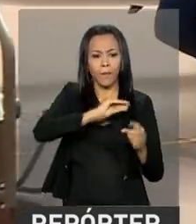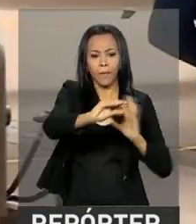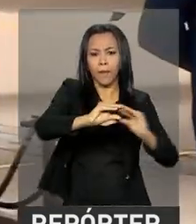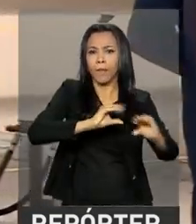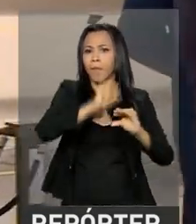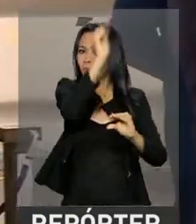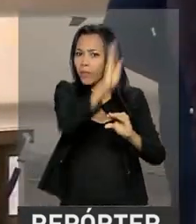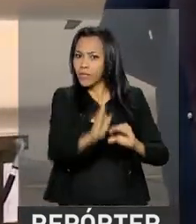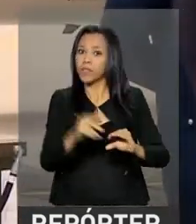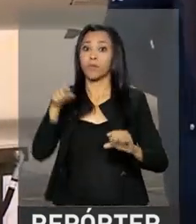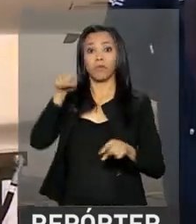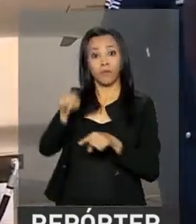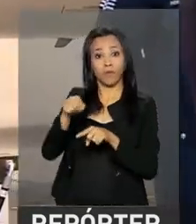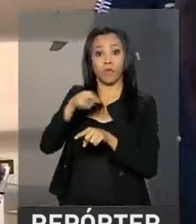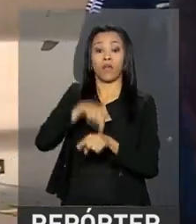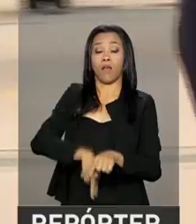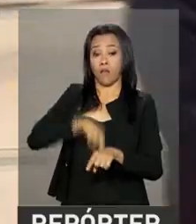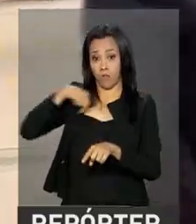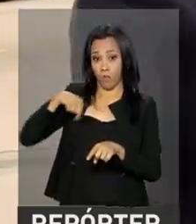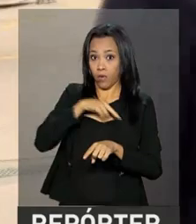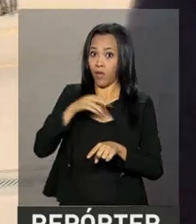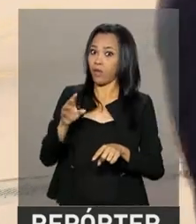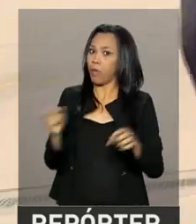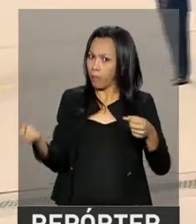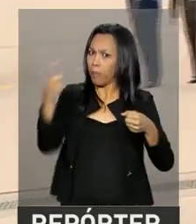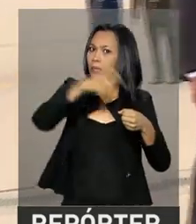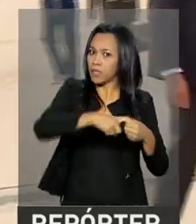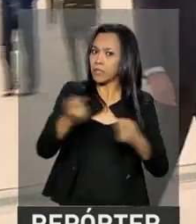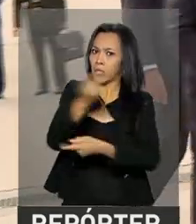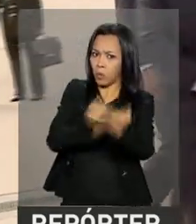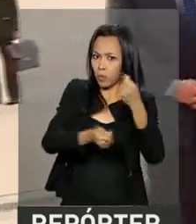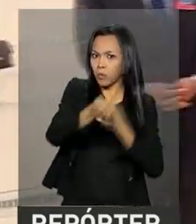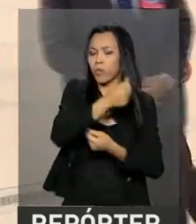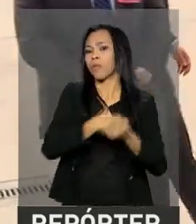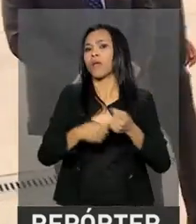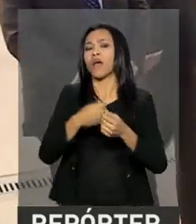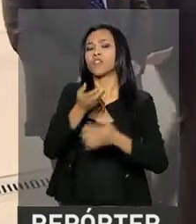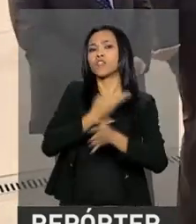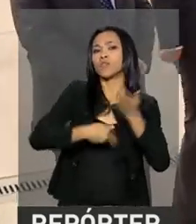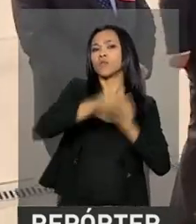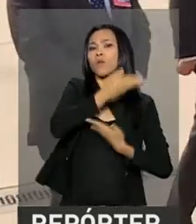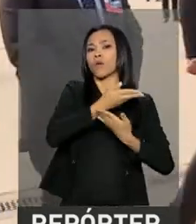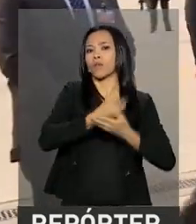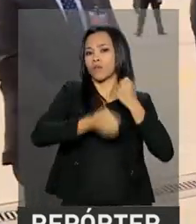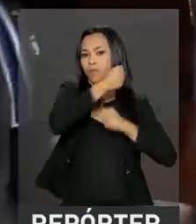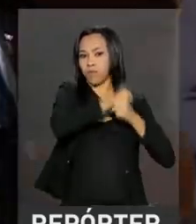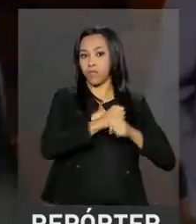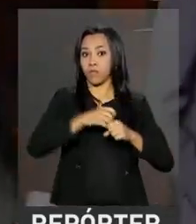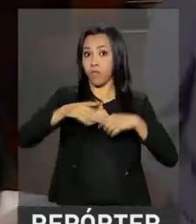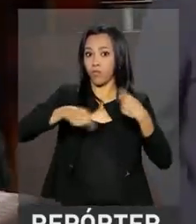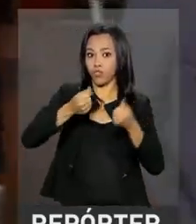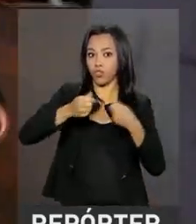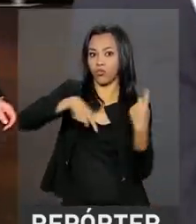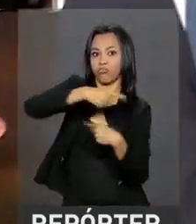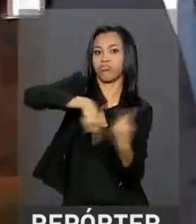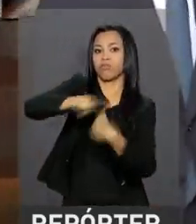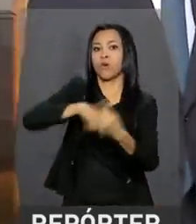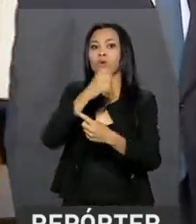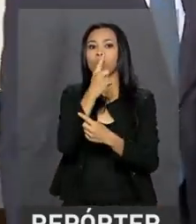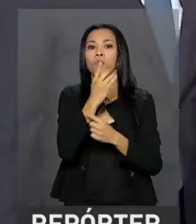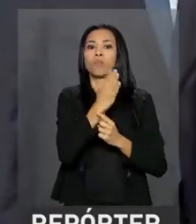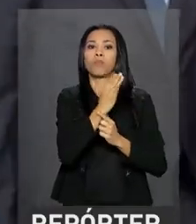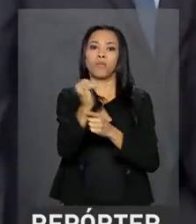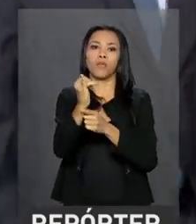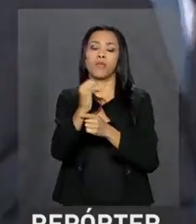importante parce Econômica as trocas comerciais no ano passado movimentaram 1 bilhão 300 milhões de